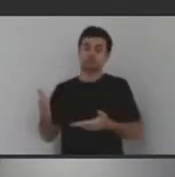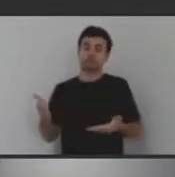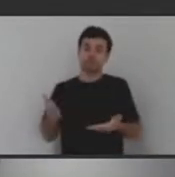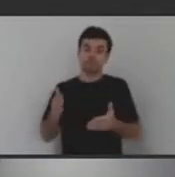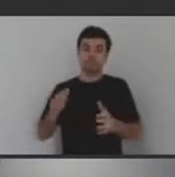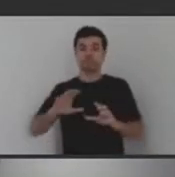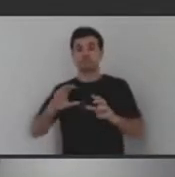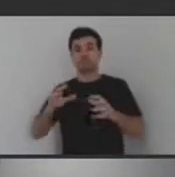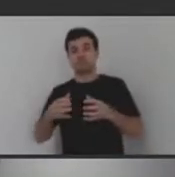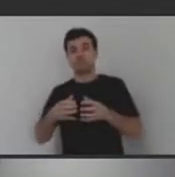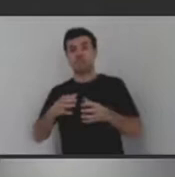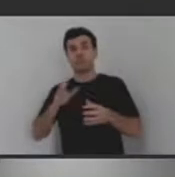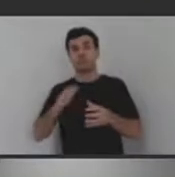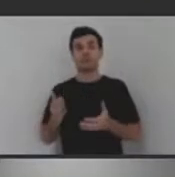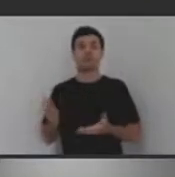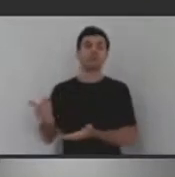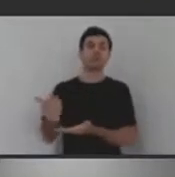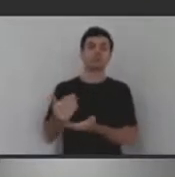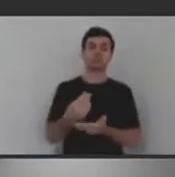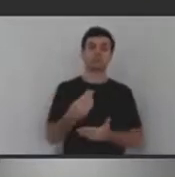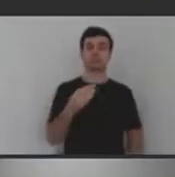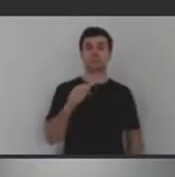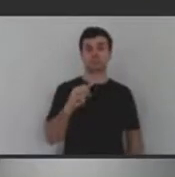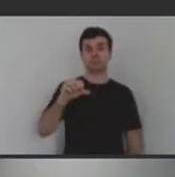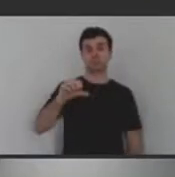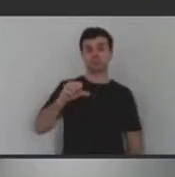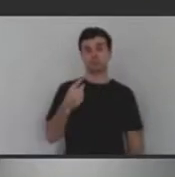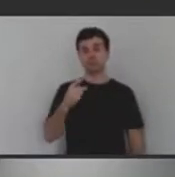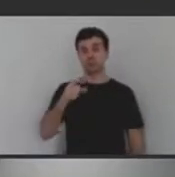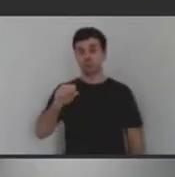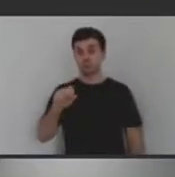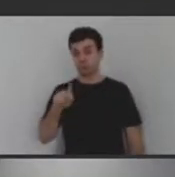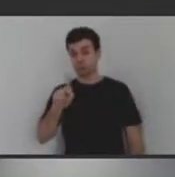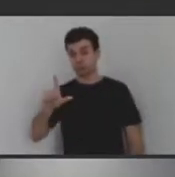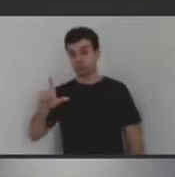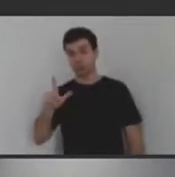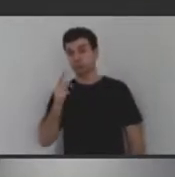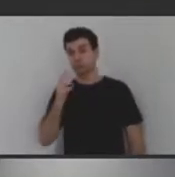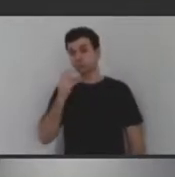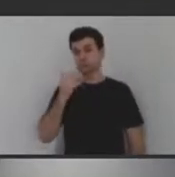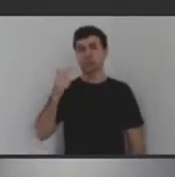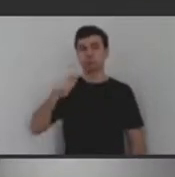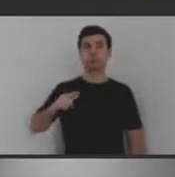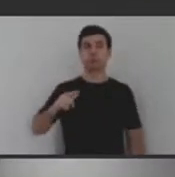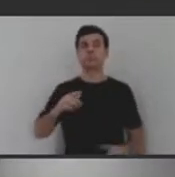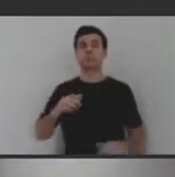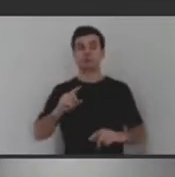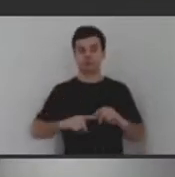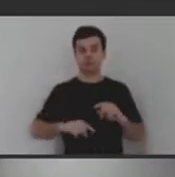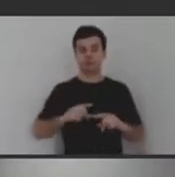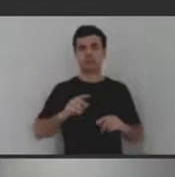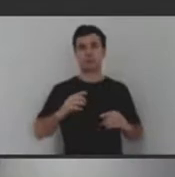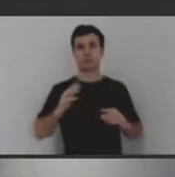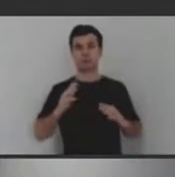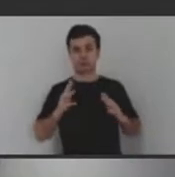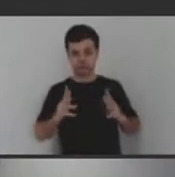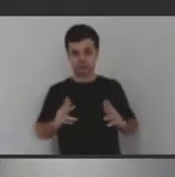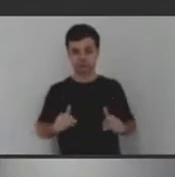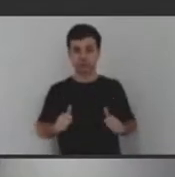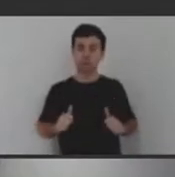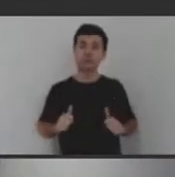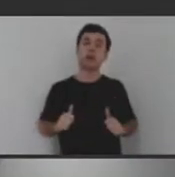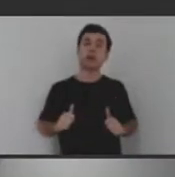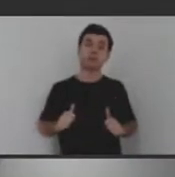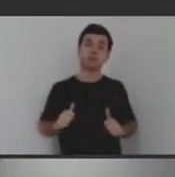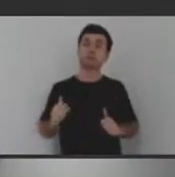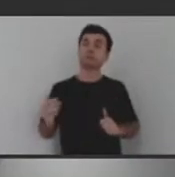registrou a arrecadação de 3.928 quilos de alimentos, produtos de higiene pessoal e de limpeza. Dessa forma, conseguiu atender